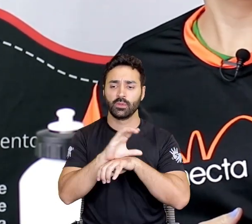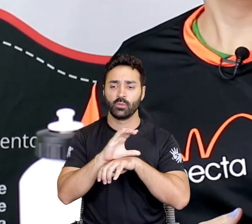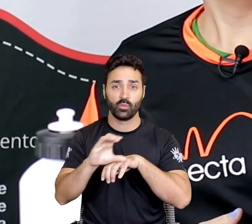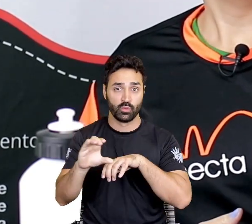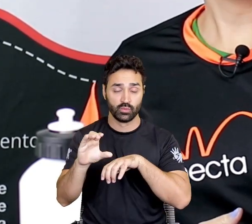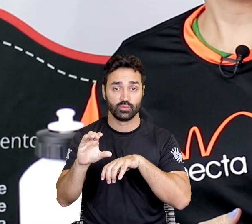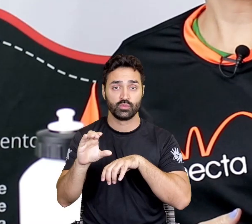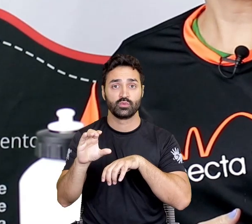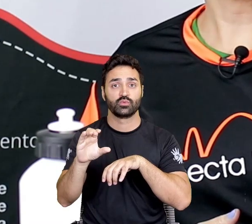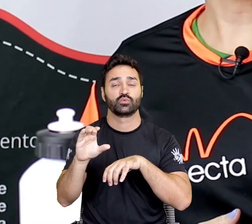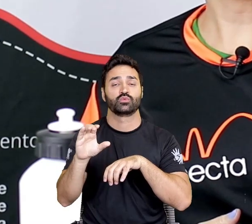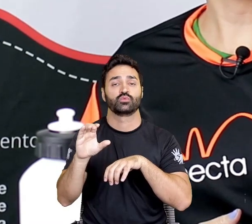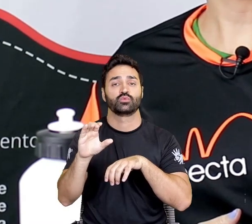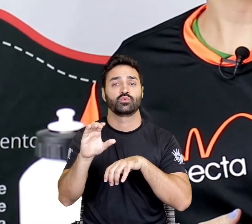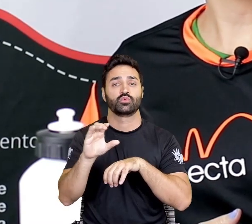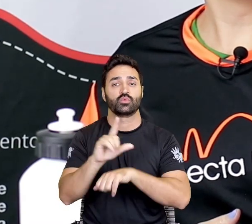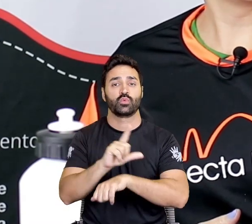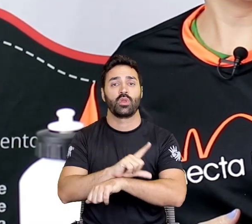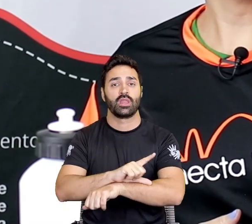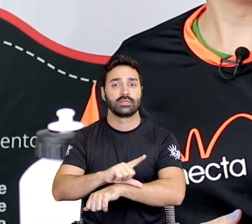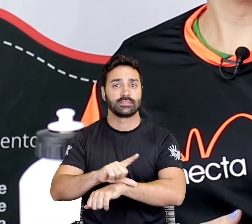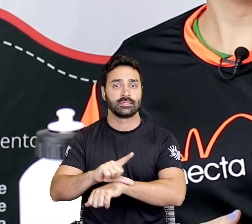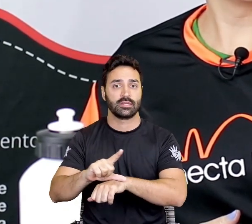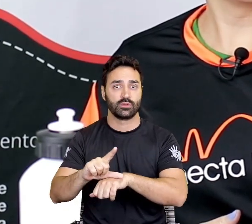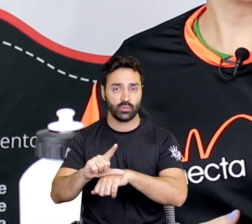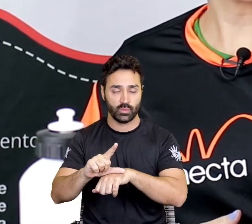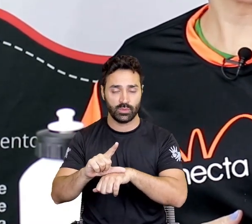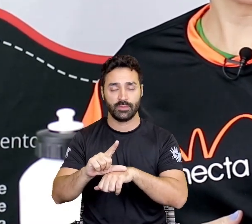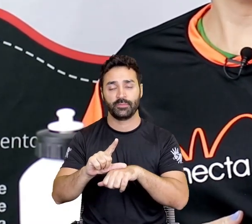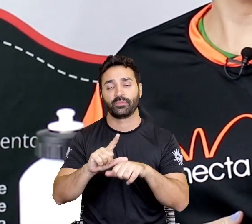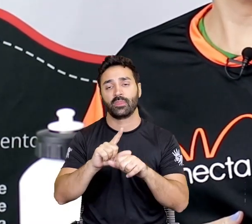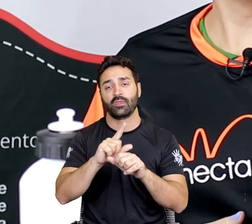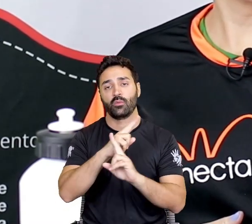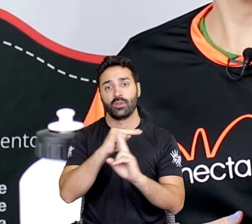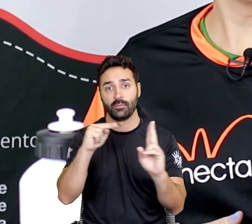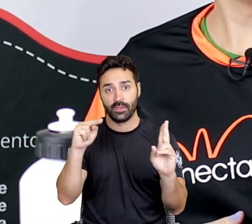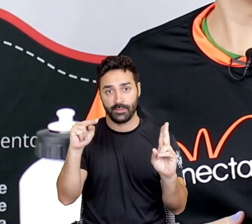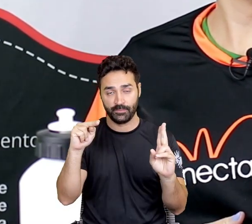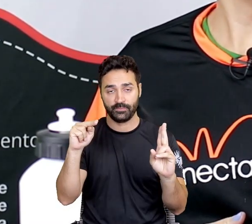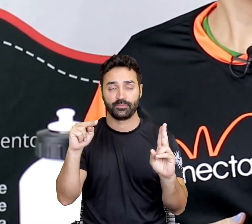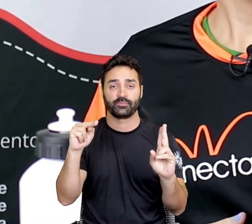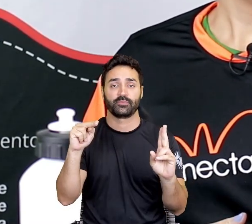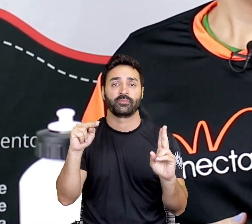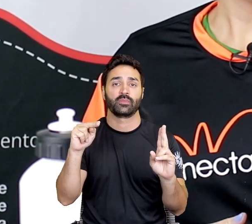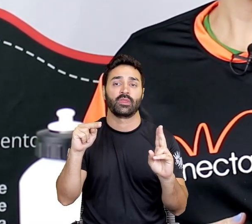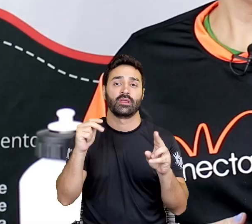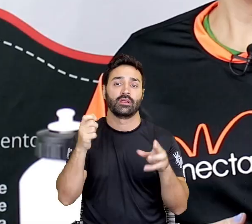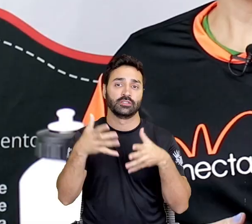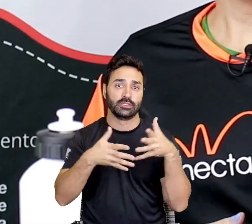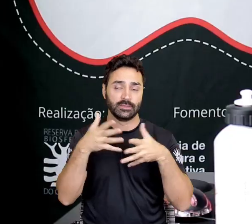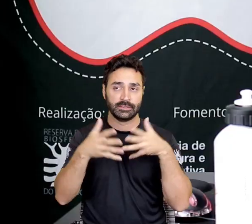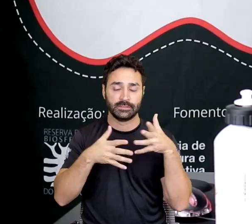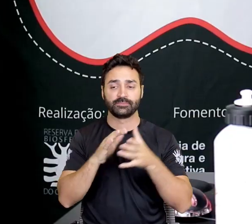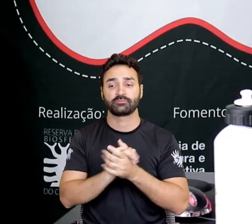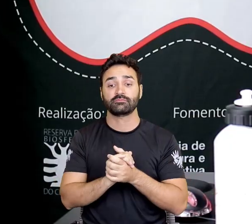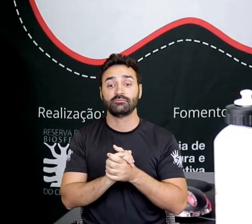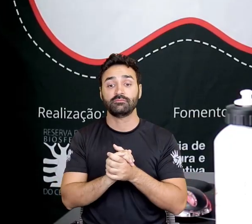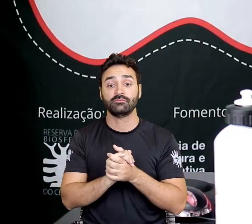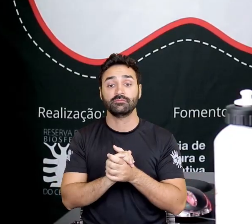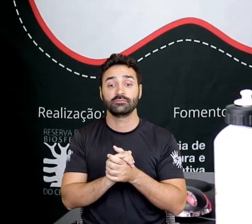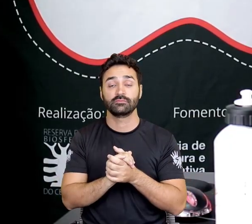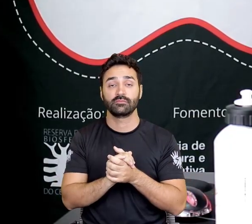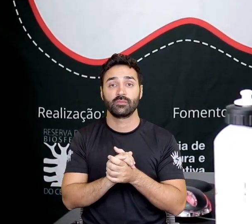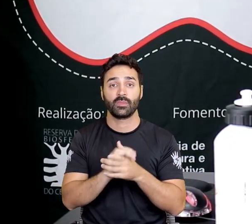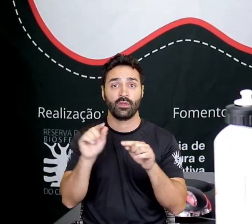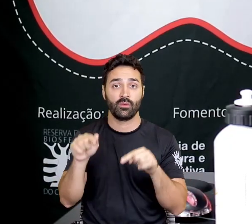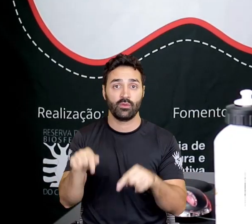de licenciatura da UNB, né, em Língua de Sinais Brasileira. Pessoal, esse curso ele é um curso que